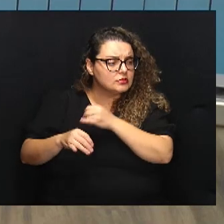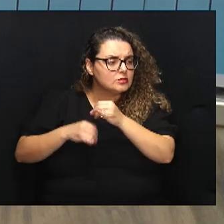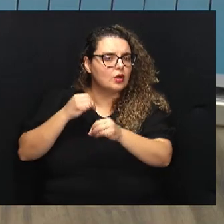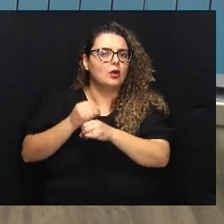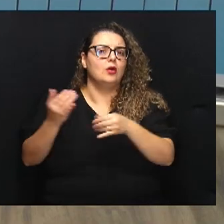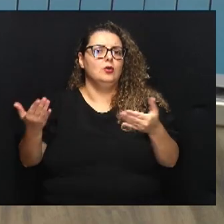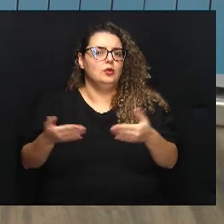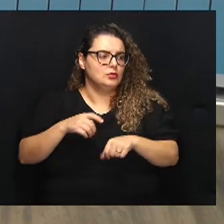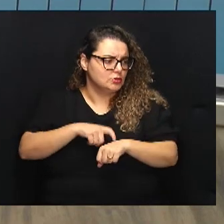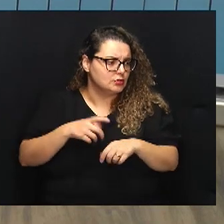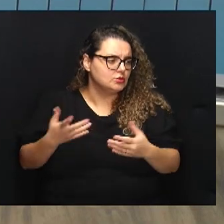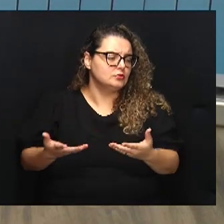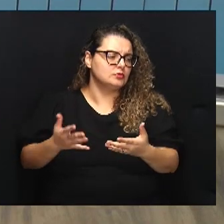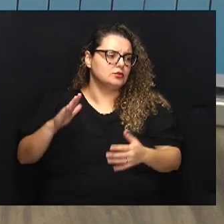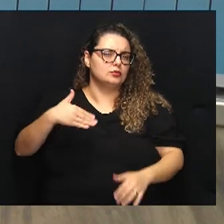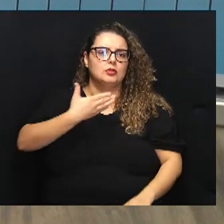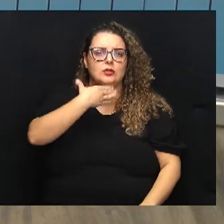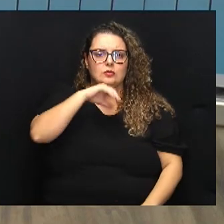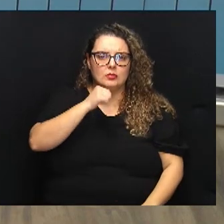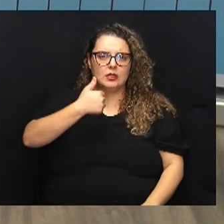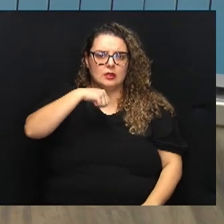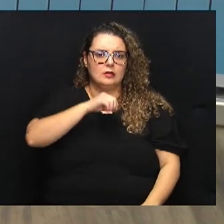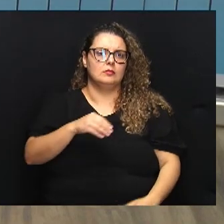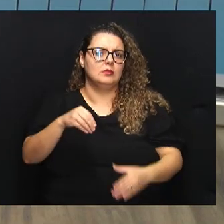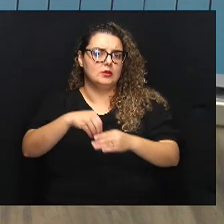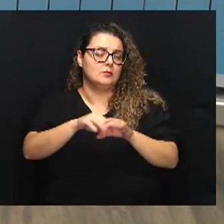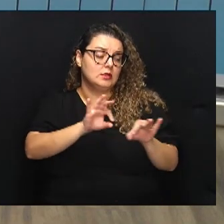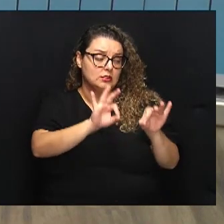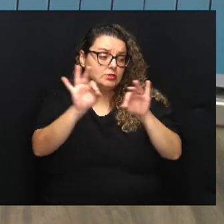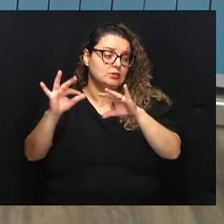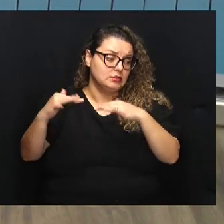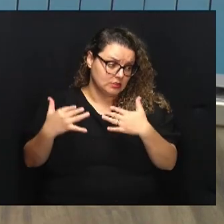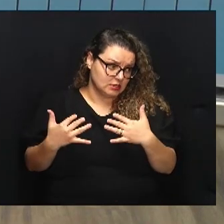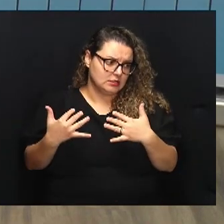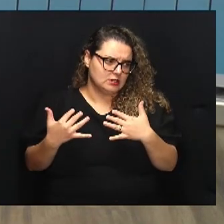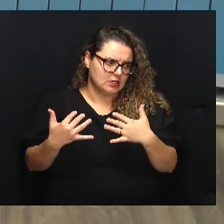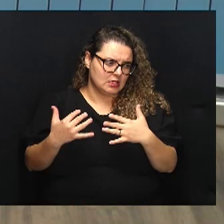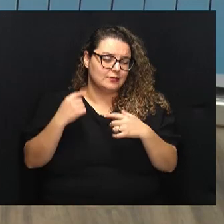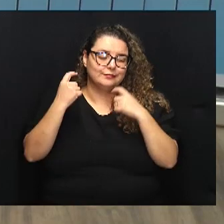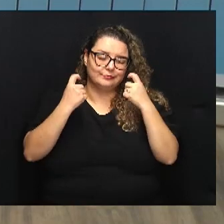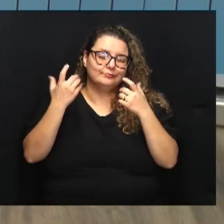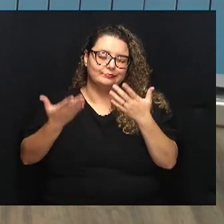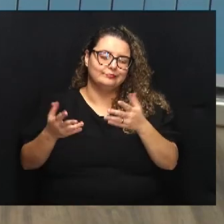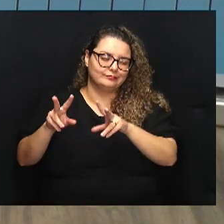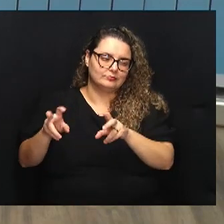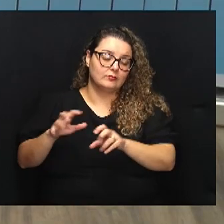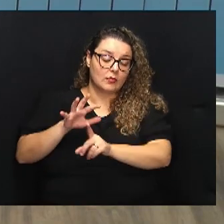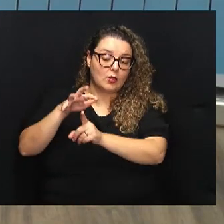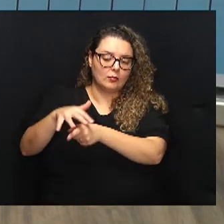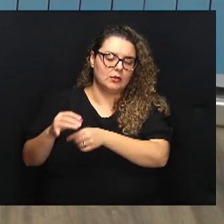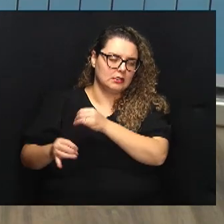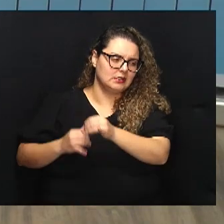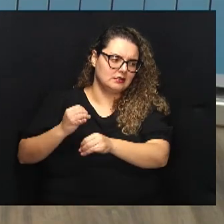no momento, para os pais, para os responsáveis que estão nos acompanhando e que estão preocupados com este assunto?